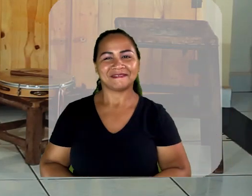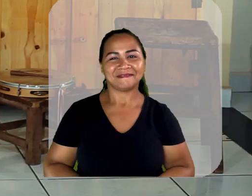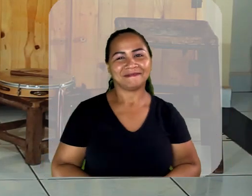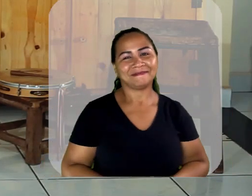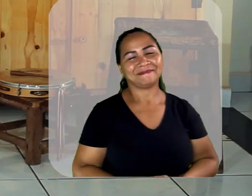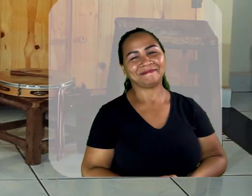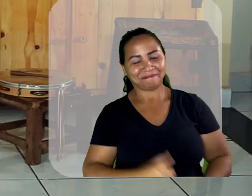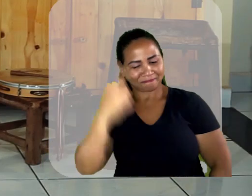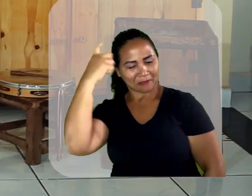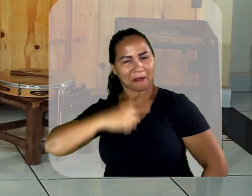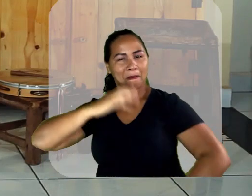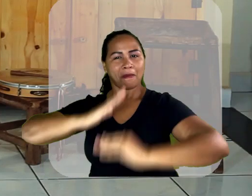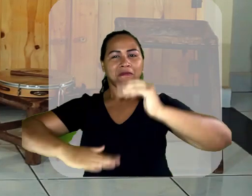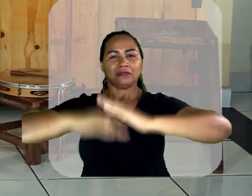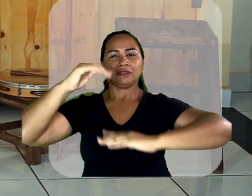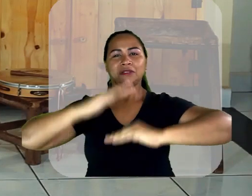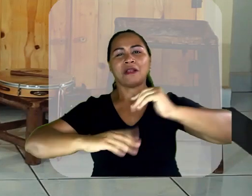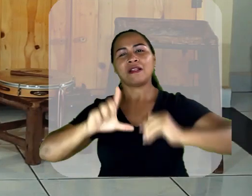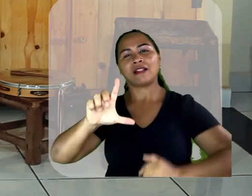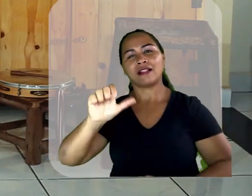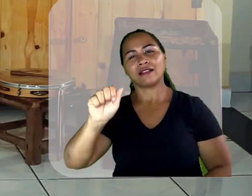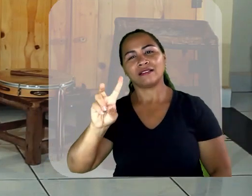Sou lavadeira de